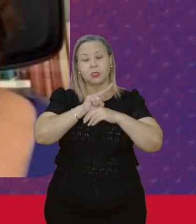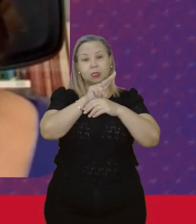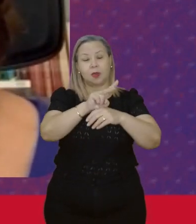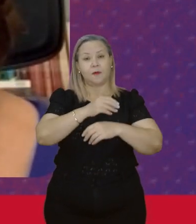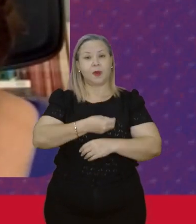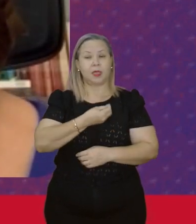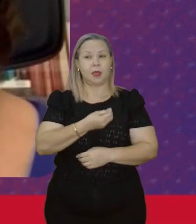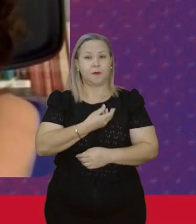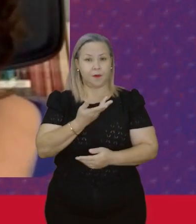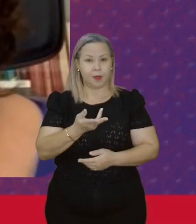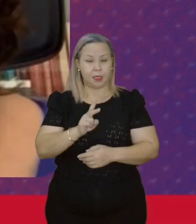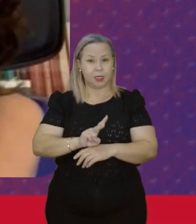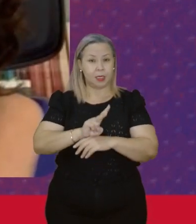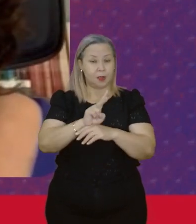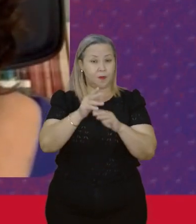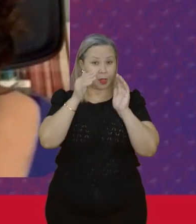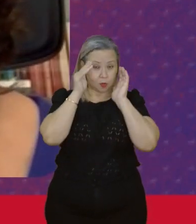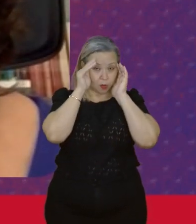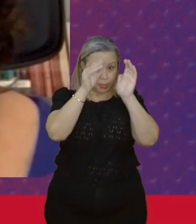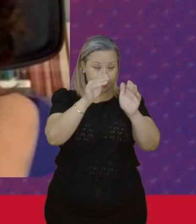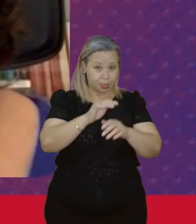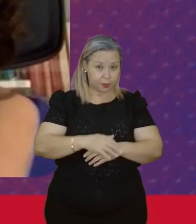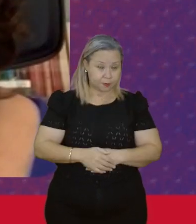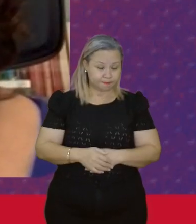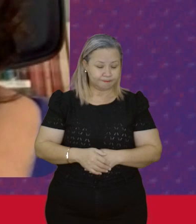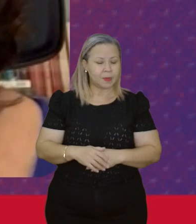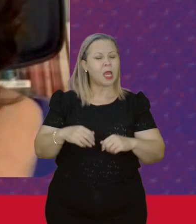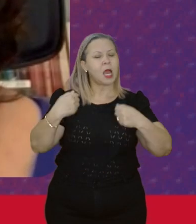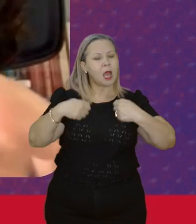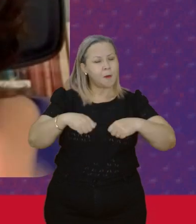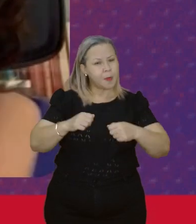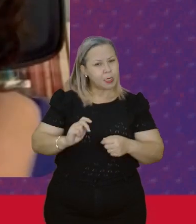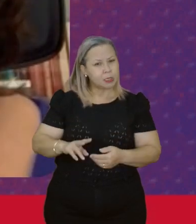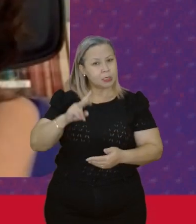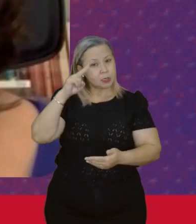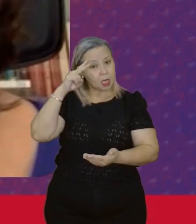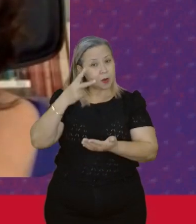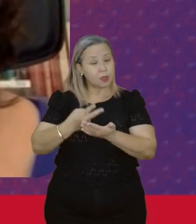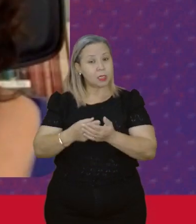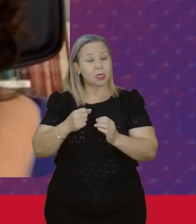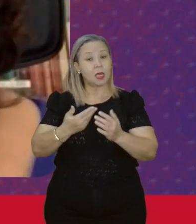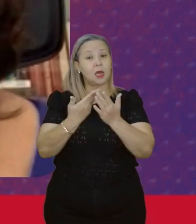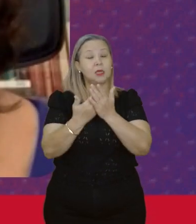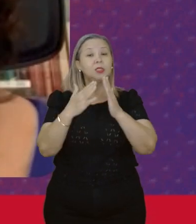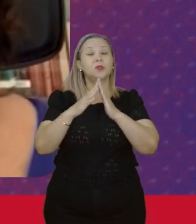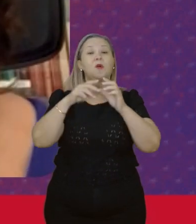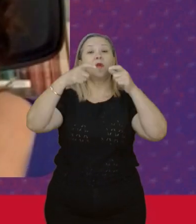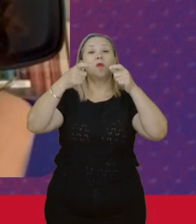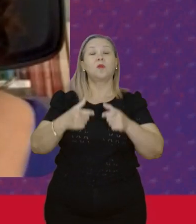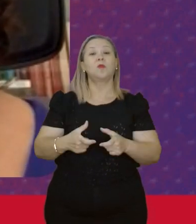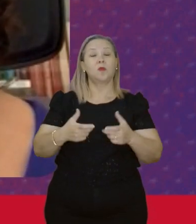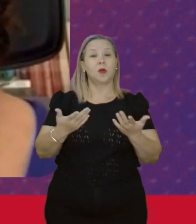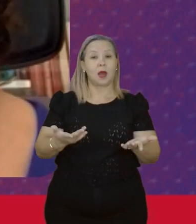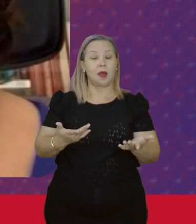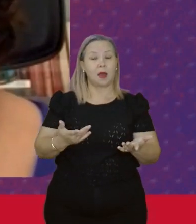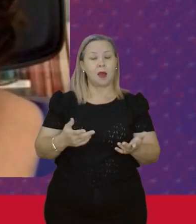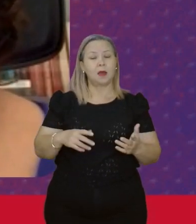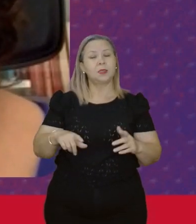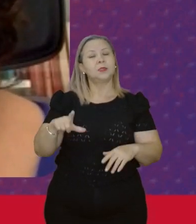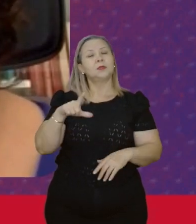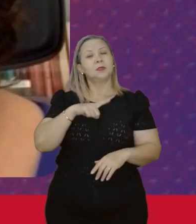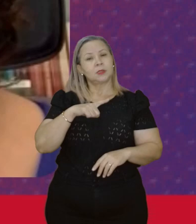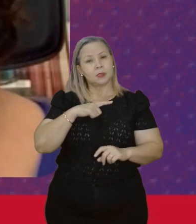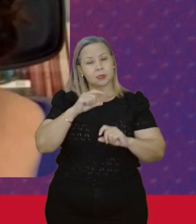defendem o respeito devem considerar que a escola é um lugar onde estas questões têm que